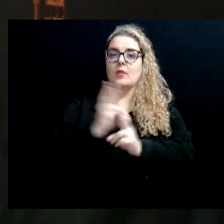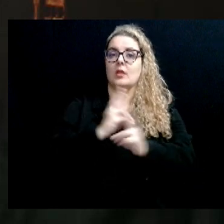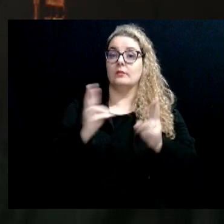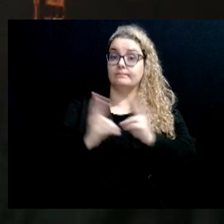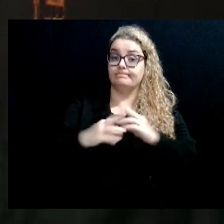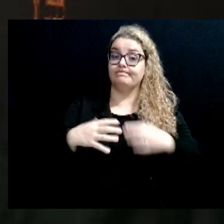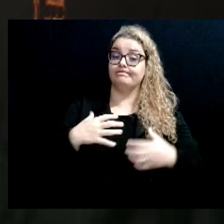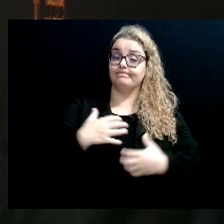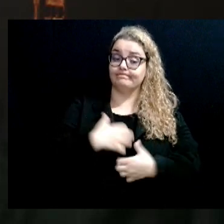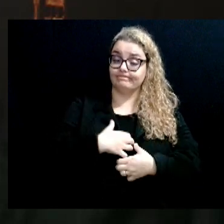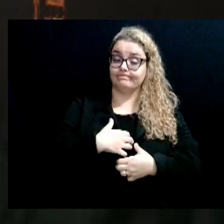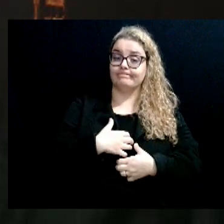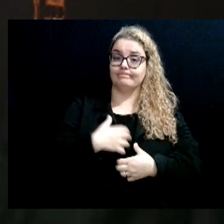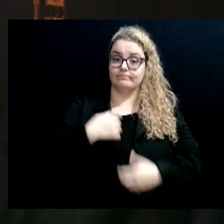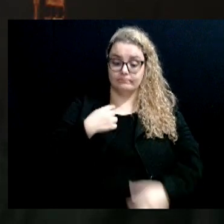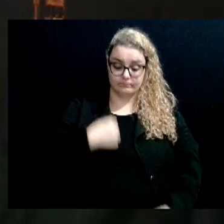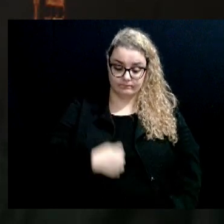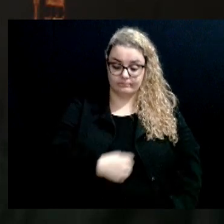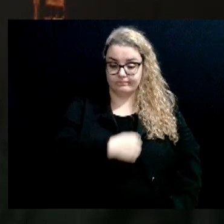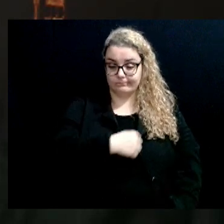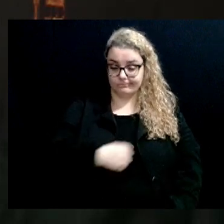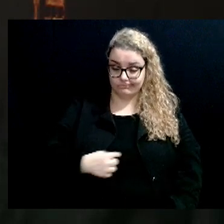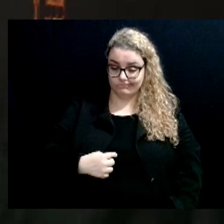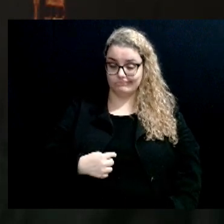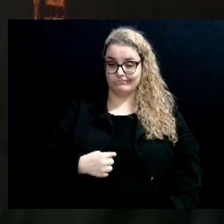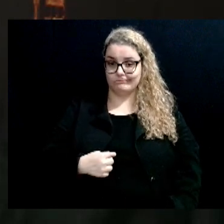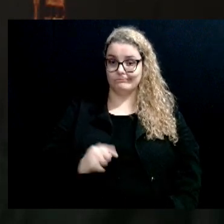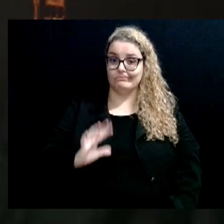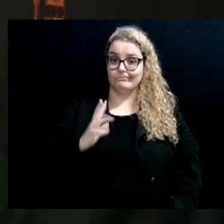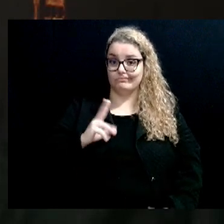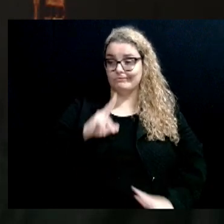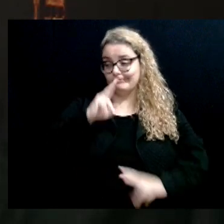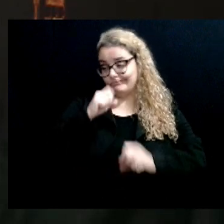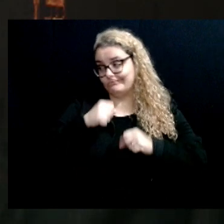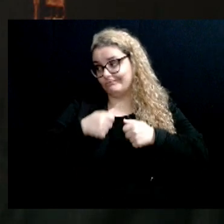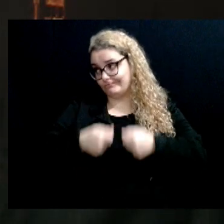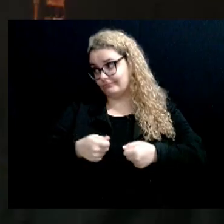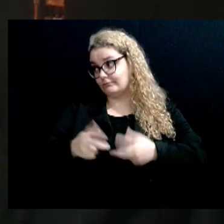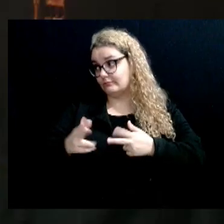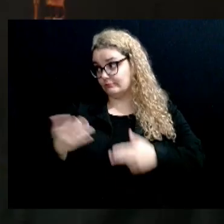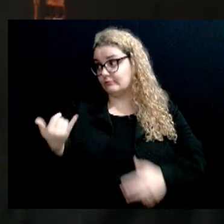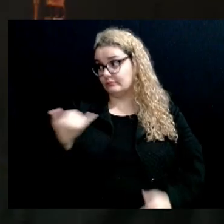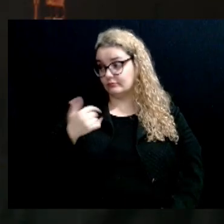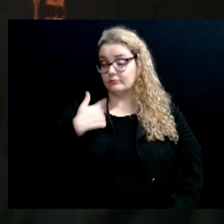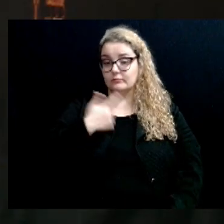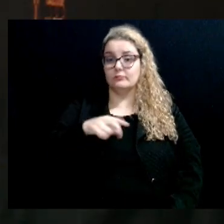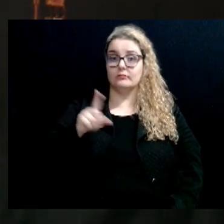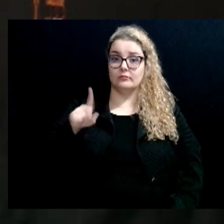autoanulação, ela costuma aparecer de uma forma muito intensa, foi o que você trouxe pra gente, né, Renan?